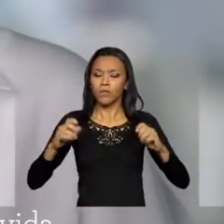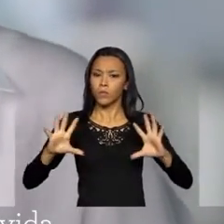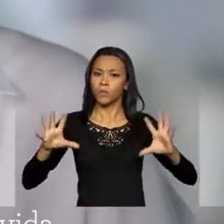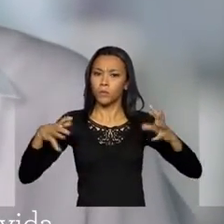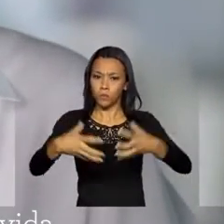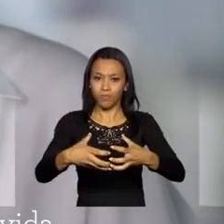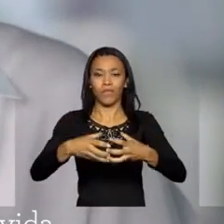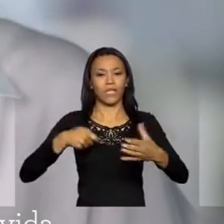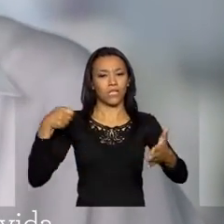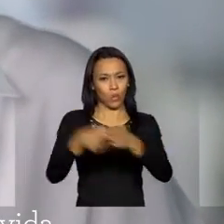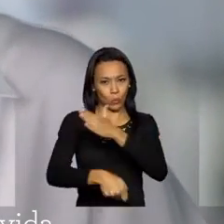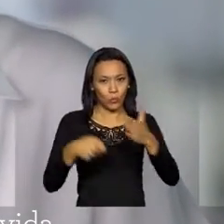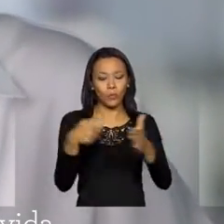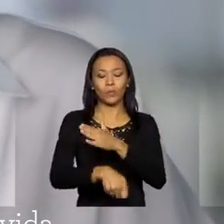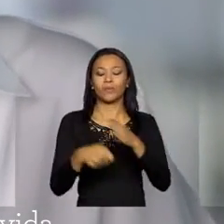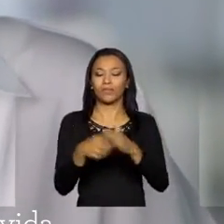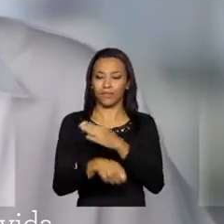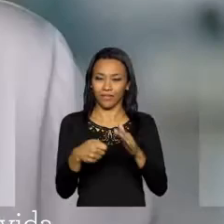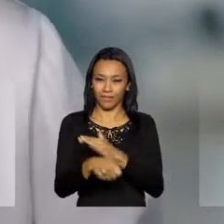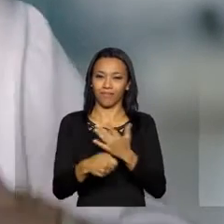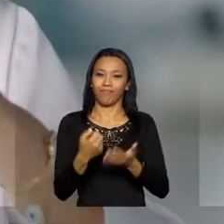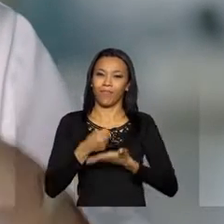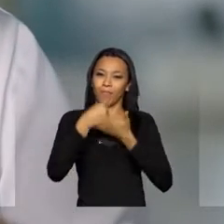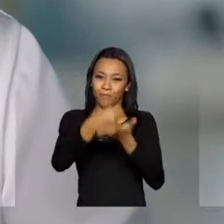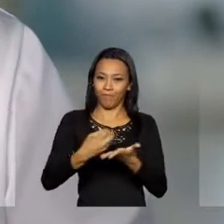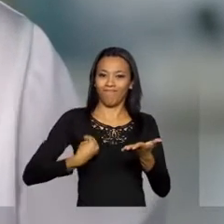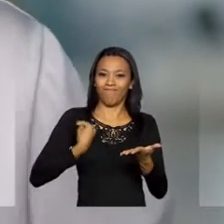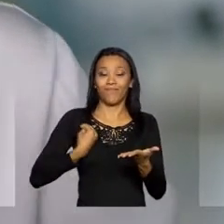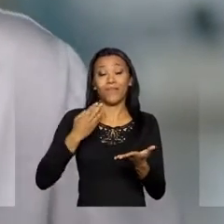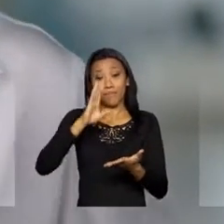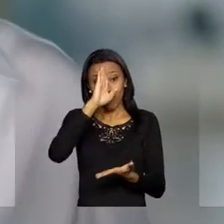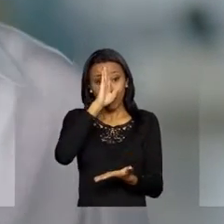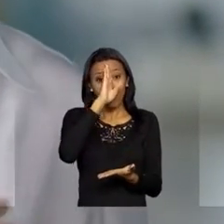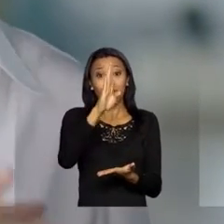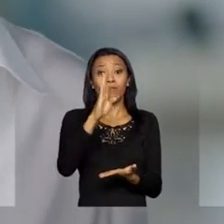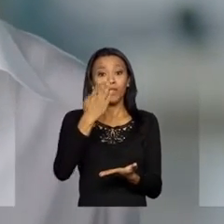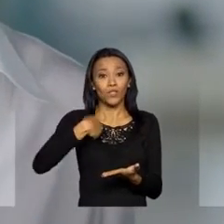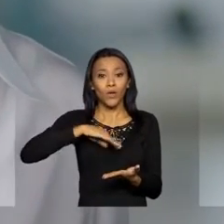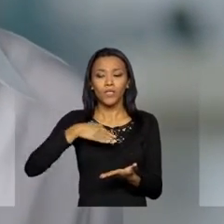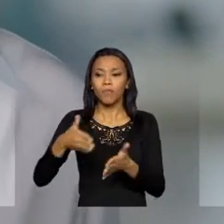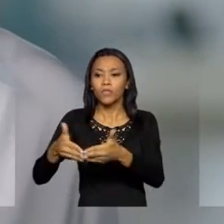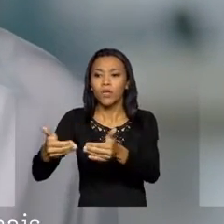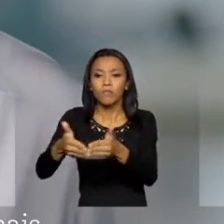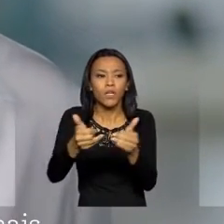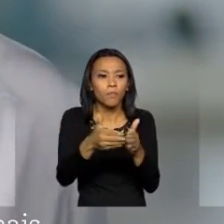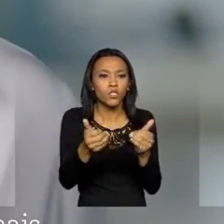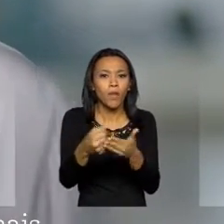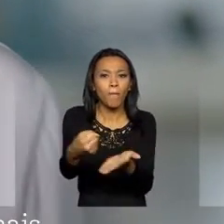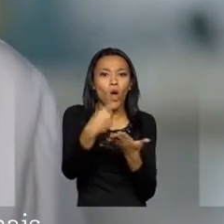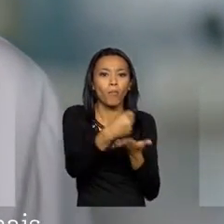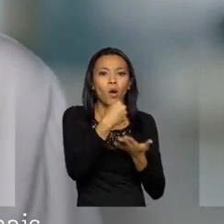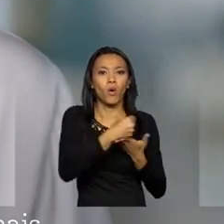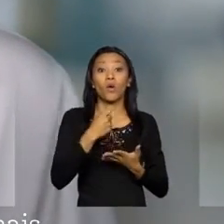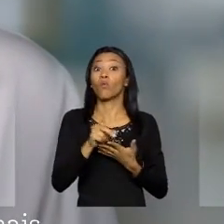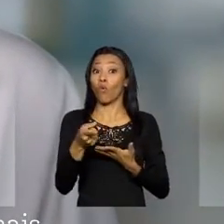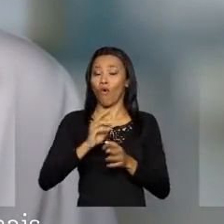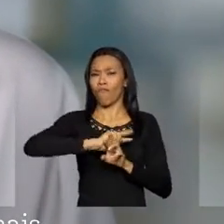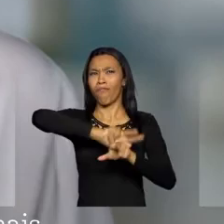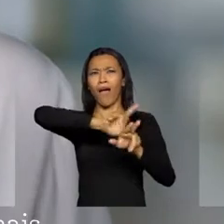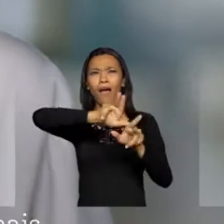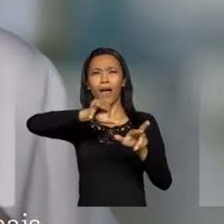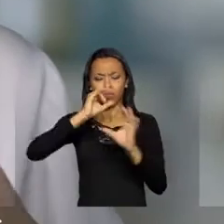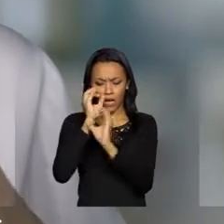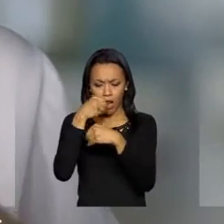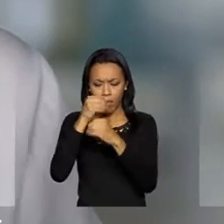nessa luta em defesa da vida inclusive buscamos parcerias com vários laboratórios internacionais